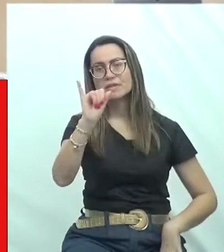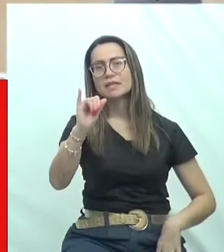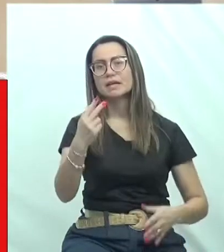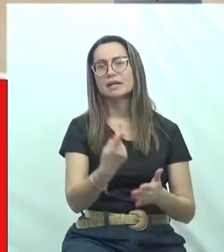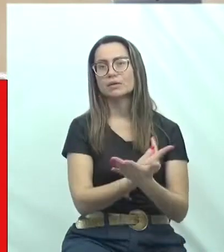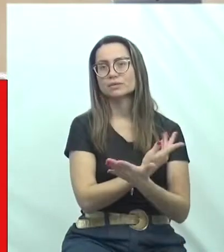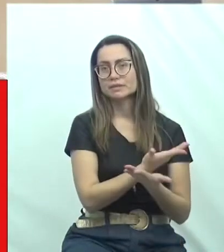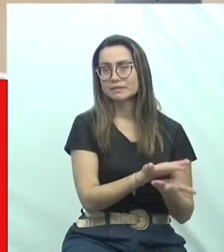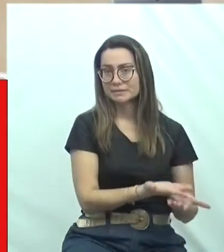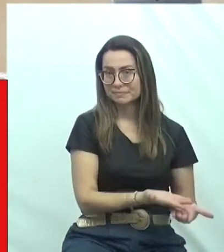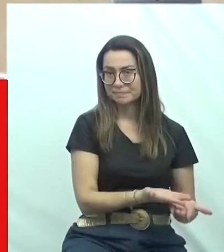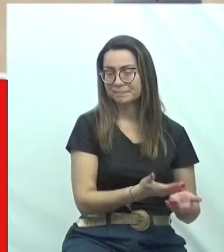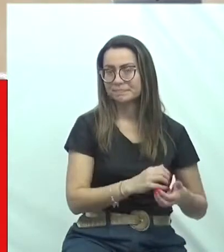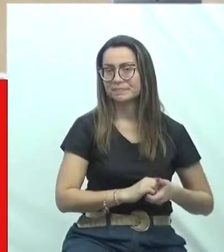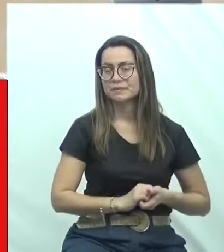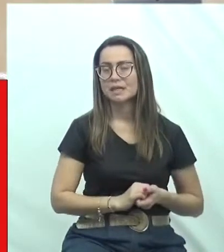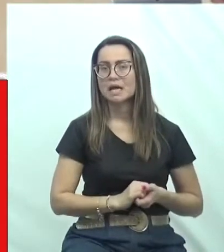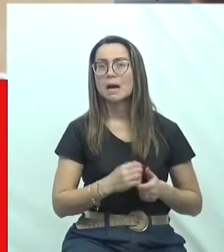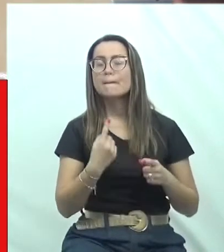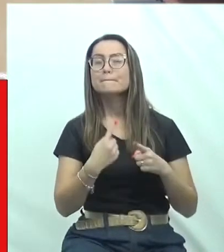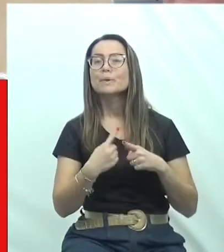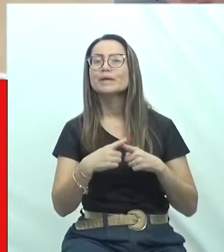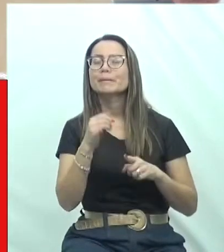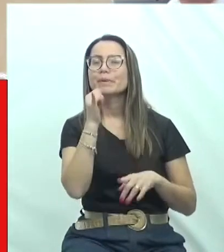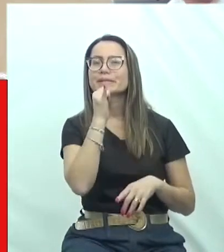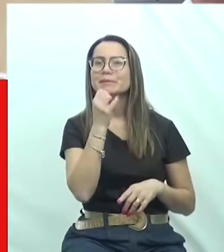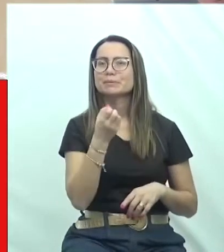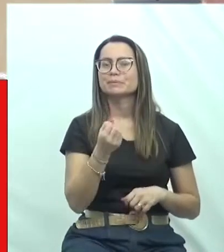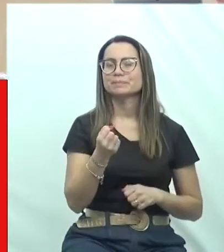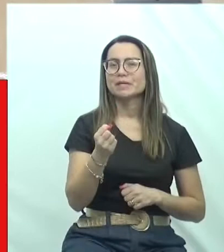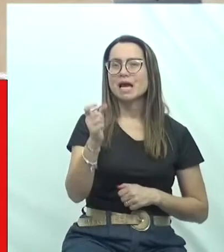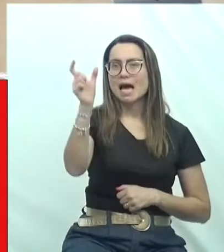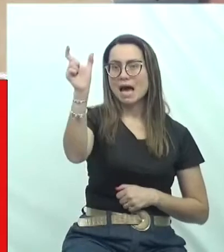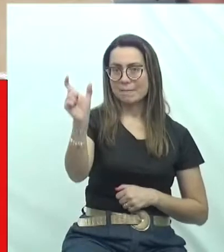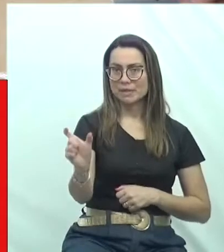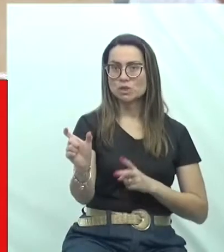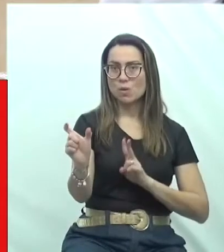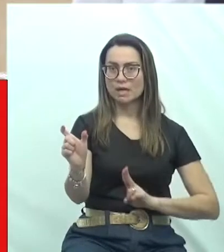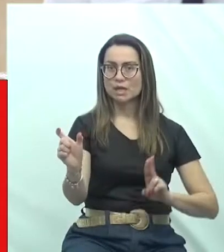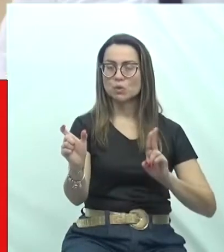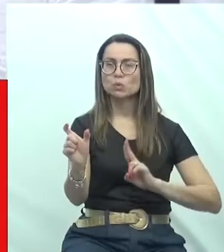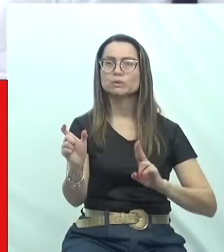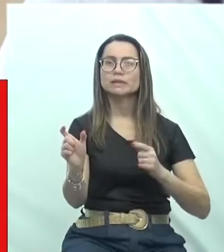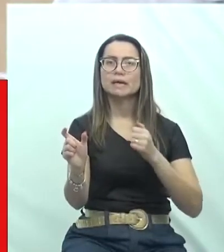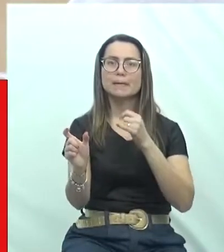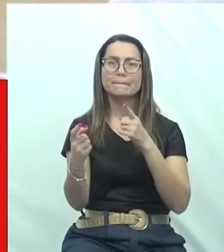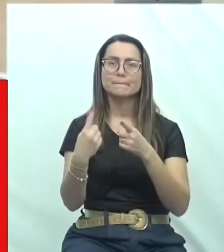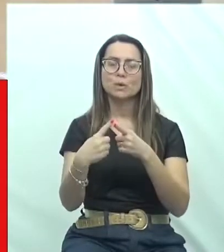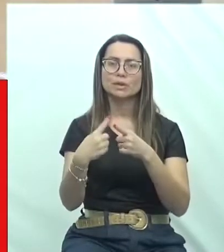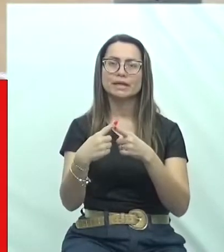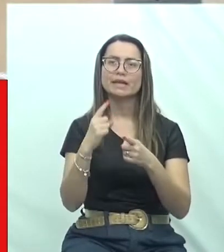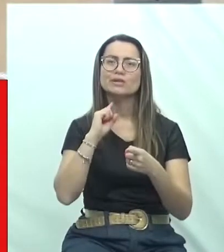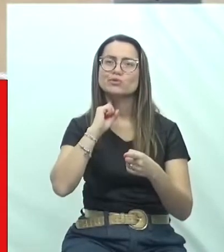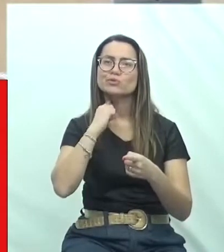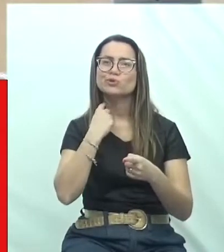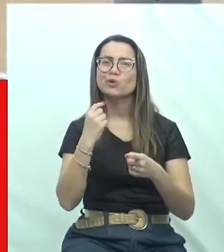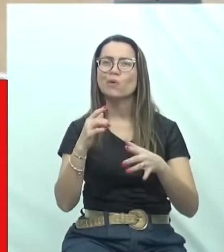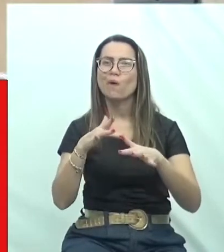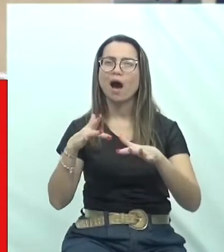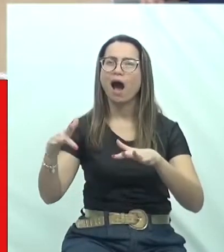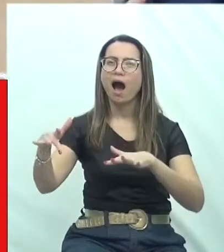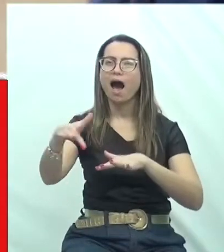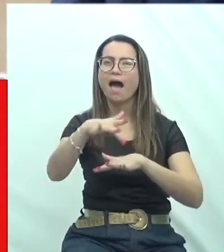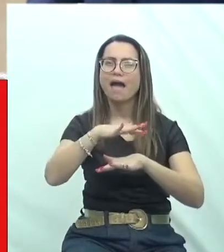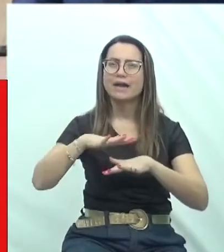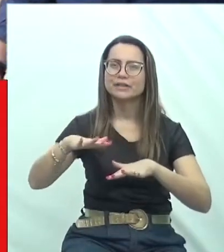isso. Porque, vamos supor que a gente responsabilize o usuário por ele ter contaminado a rede. A responsabilidade é sua.